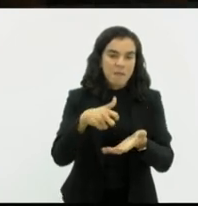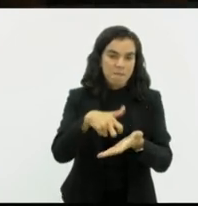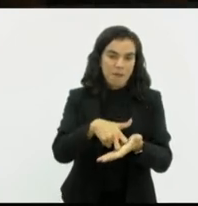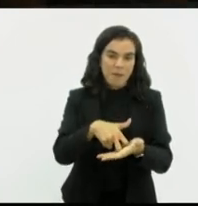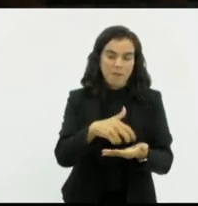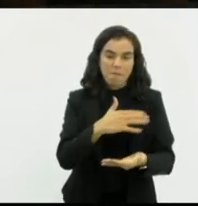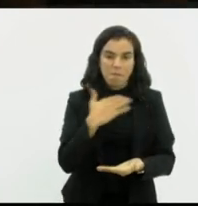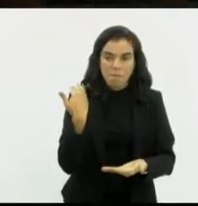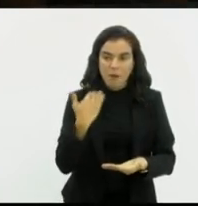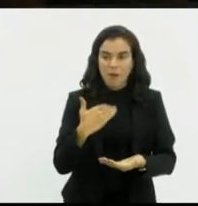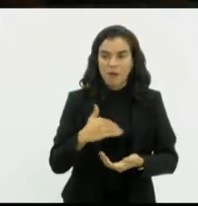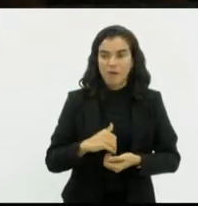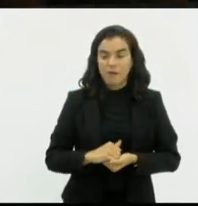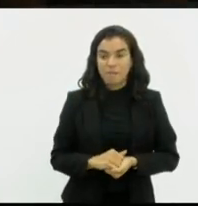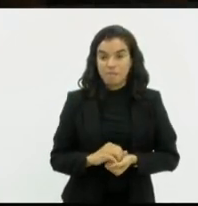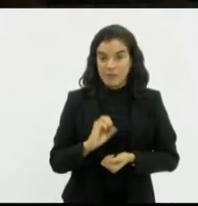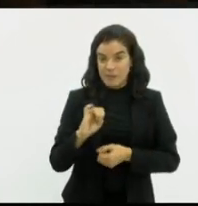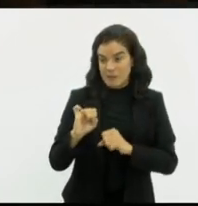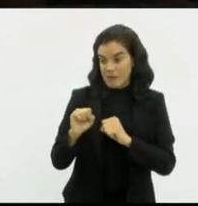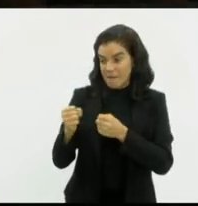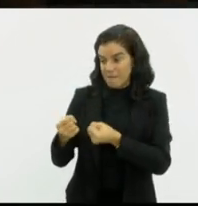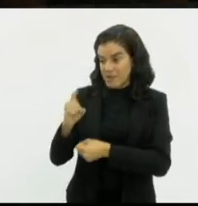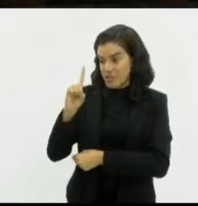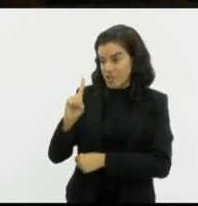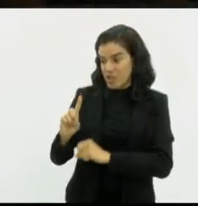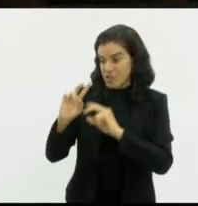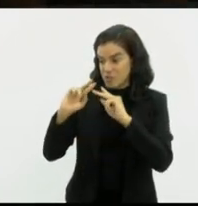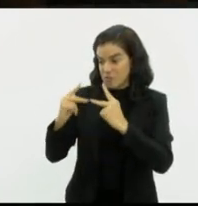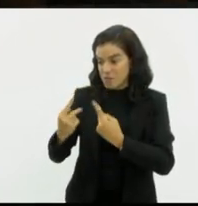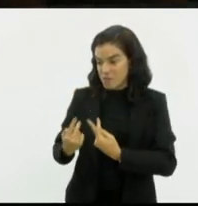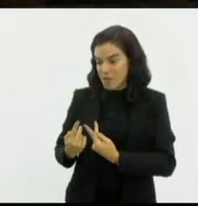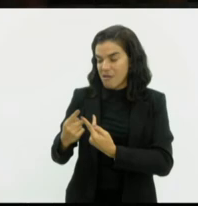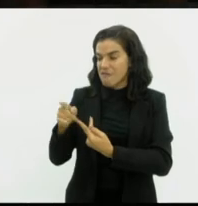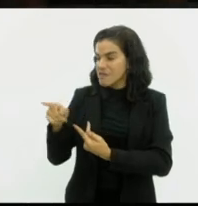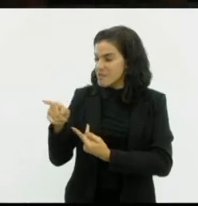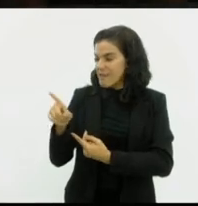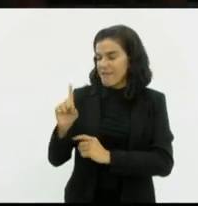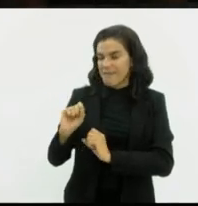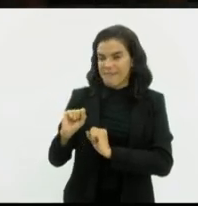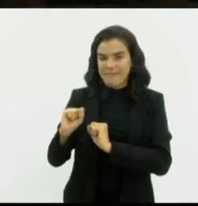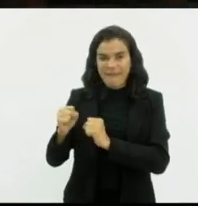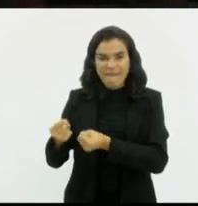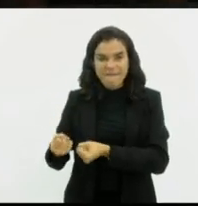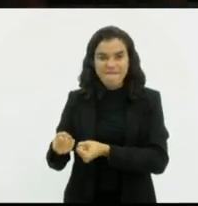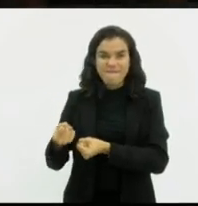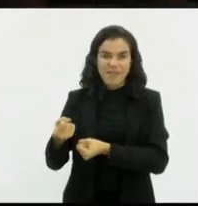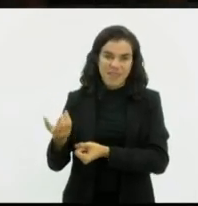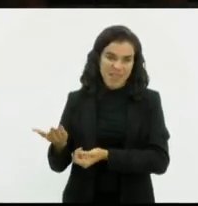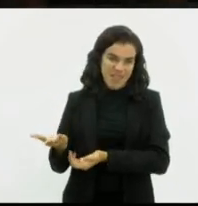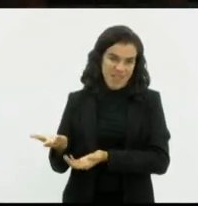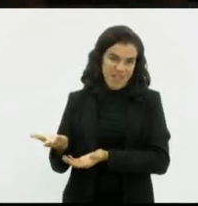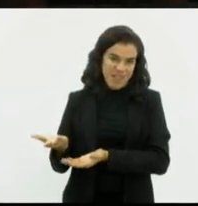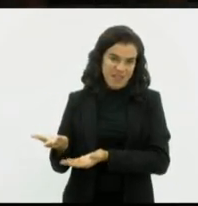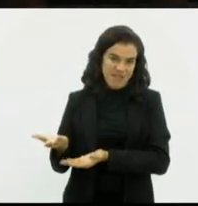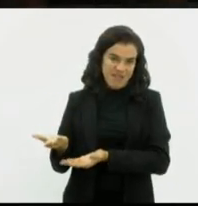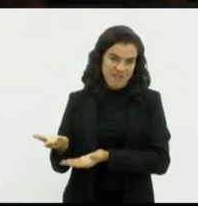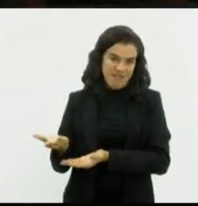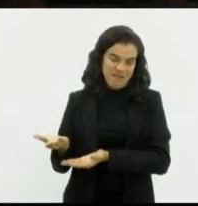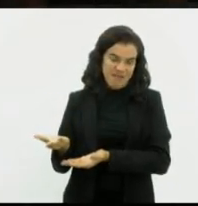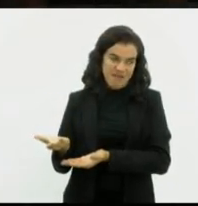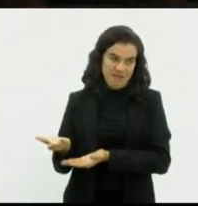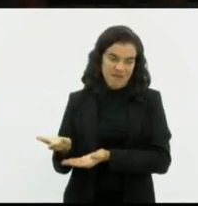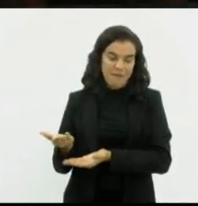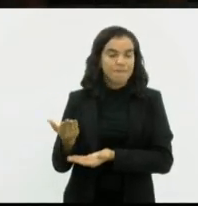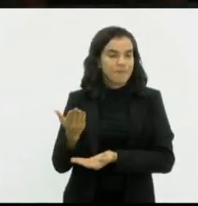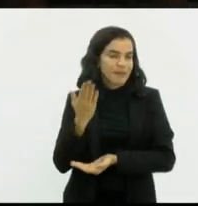você defende os direitos humanos, não, você defende o direito dos manos. Não é bem assim.